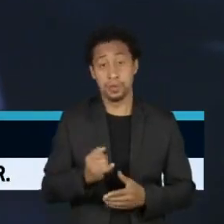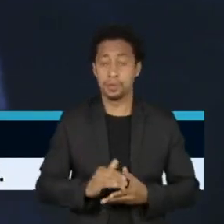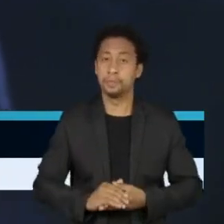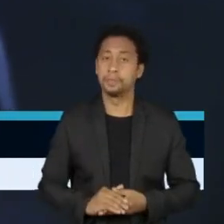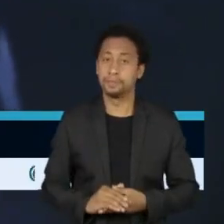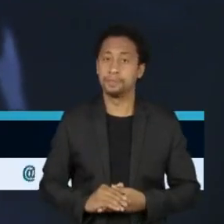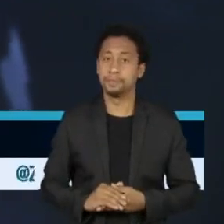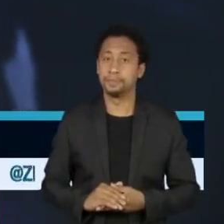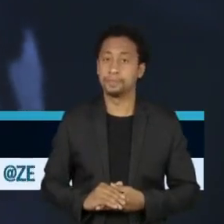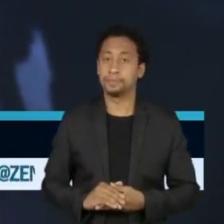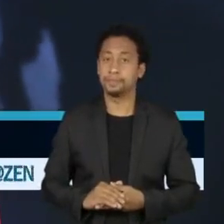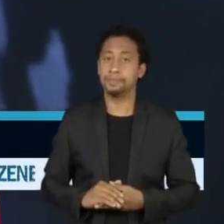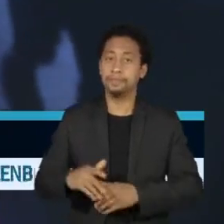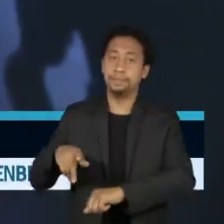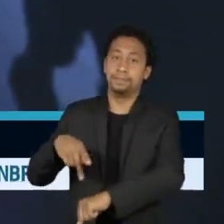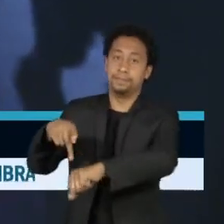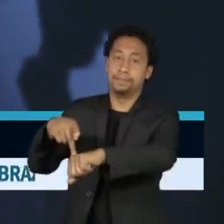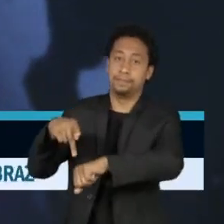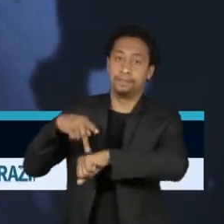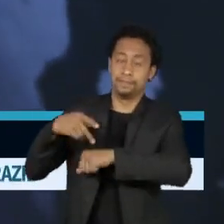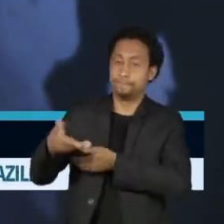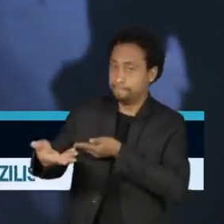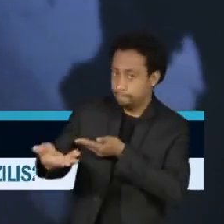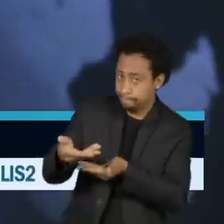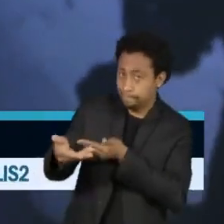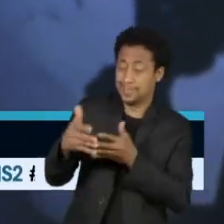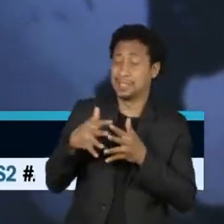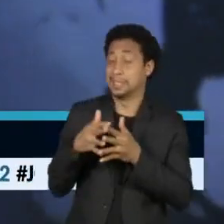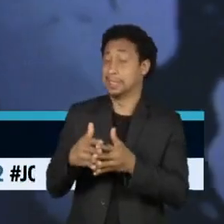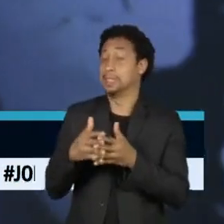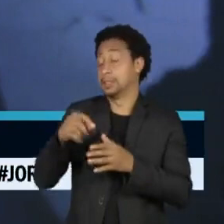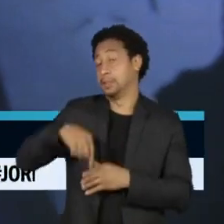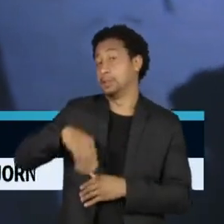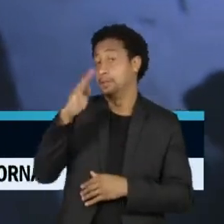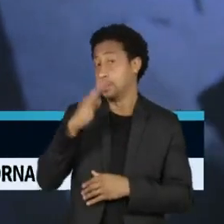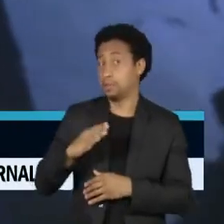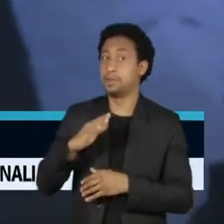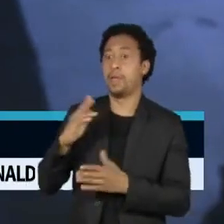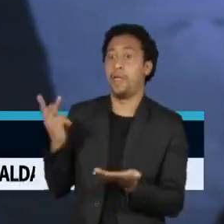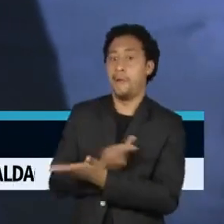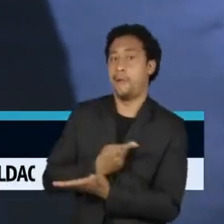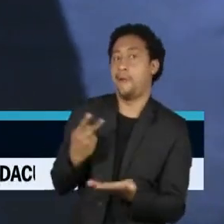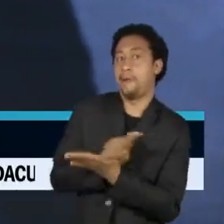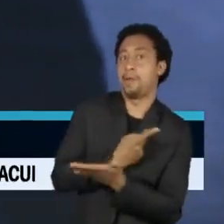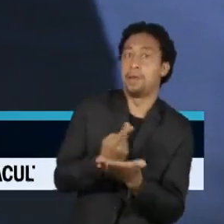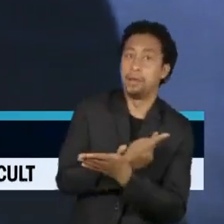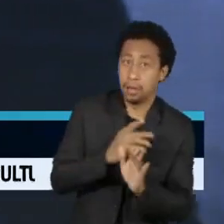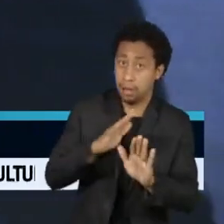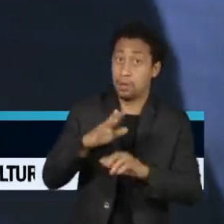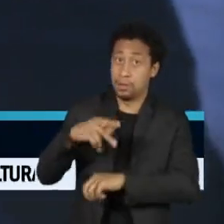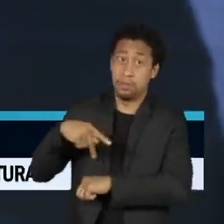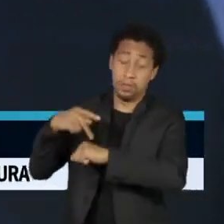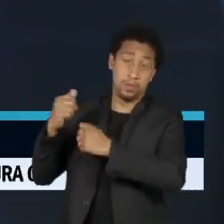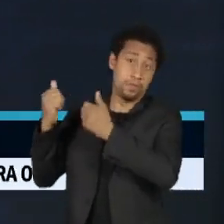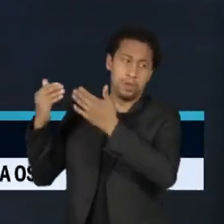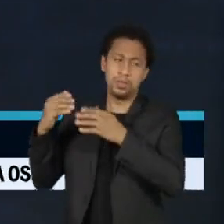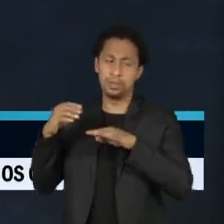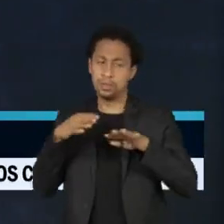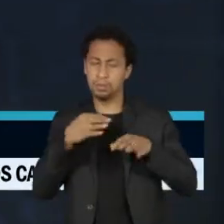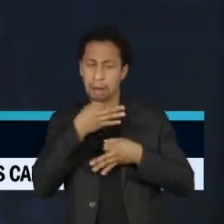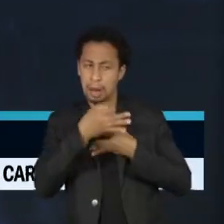A diplomacia brasileira está em crise. Diante de inúmeras trapalhadas, o governo brasileiro se tornou alvo de críticas no exterior. Um